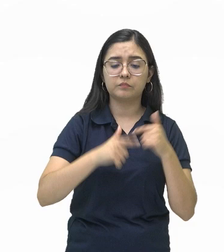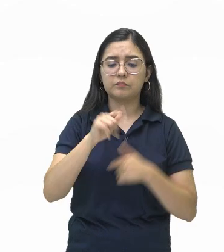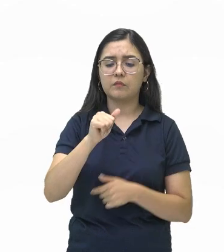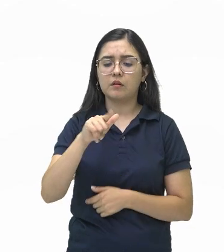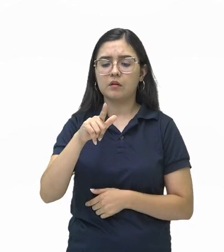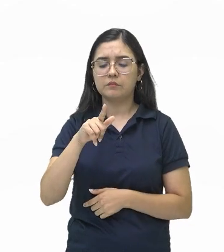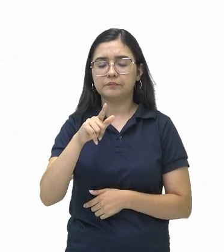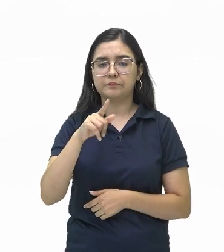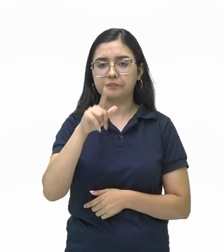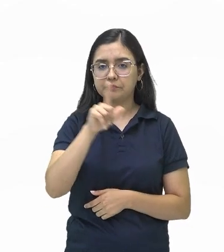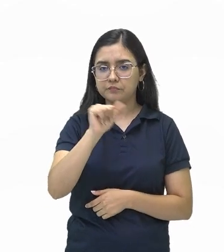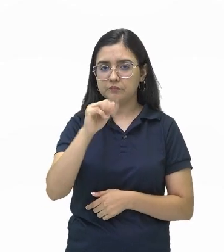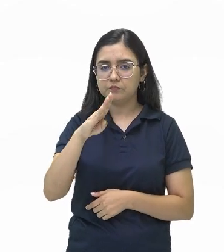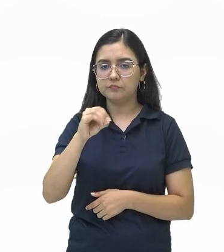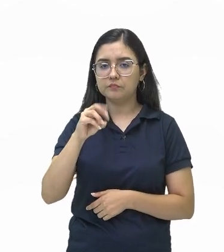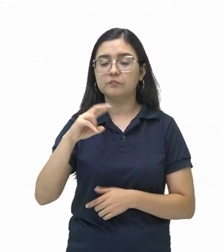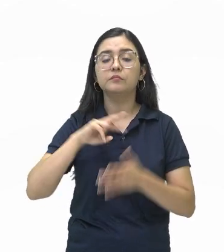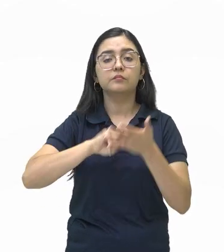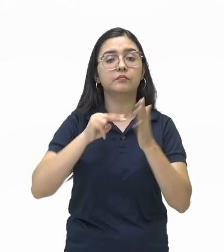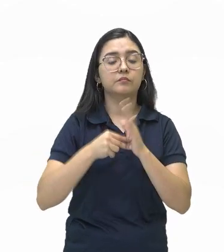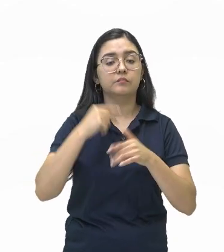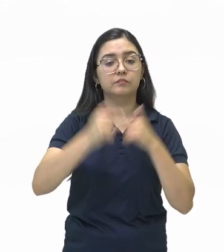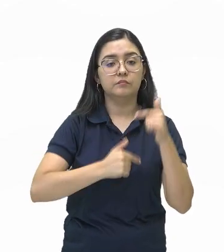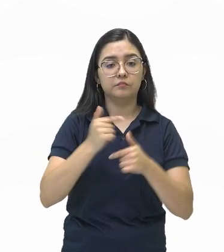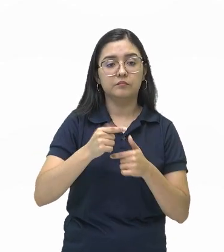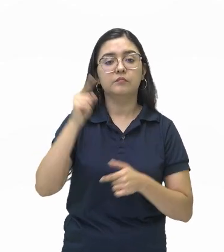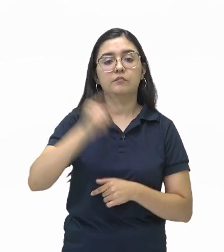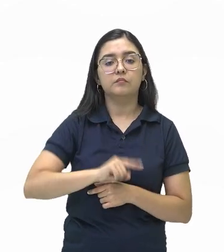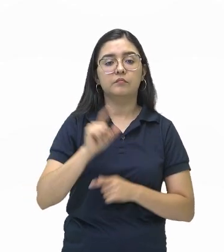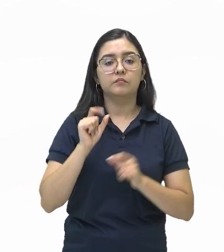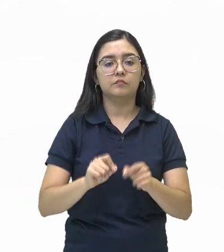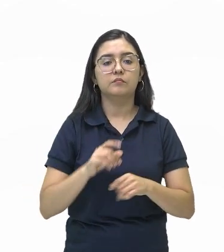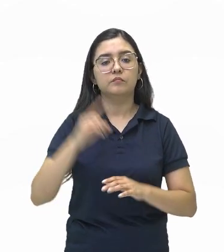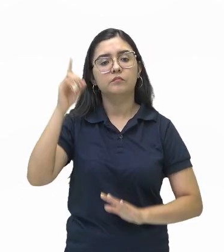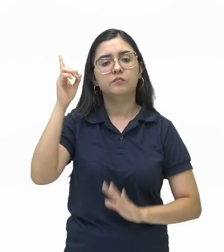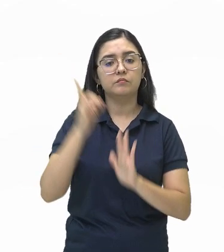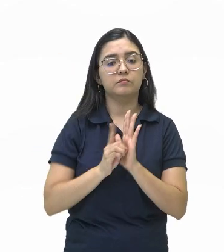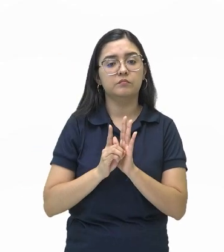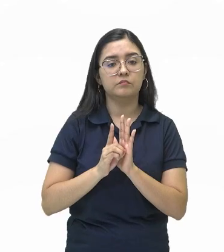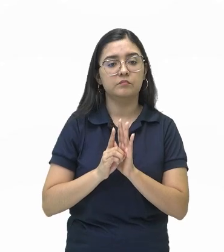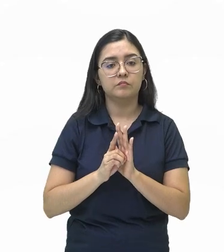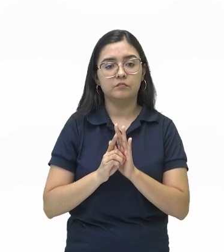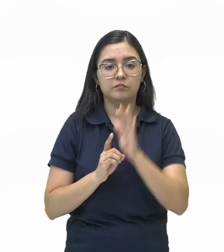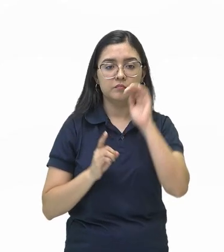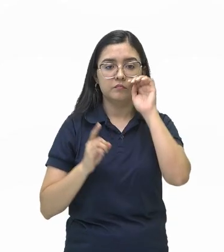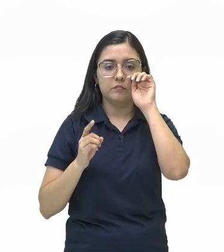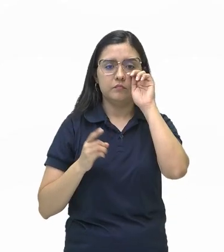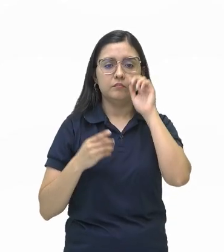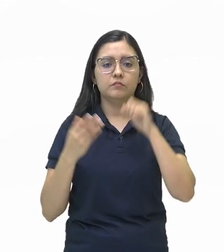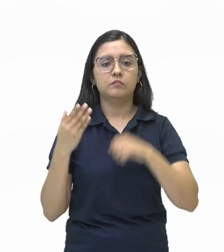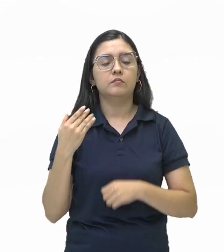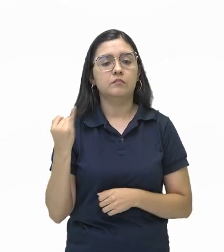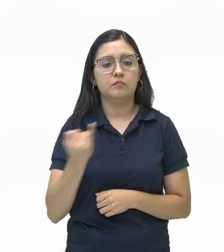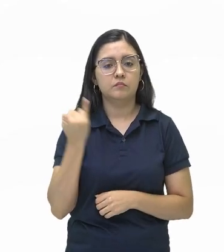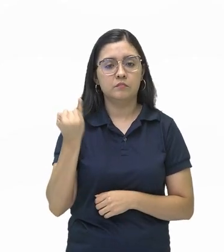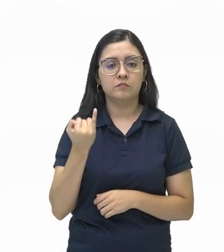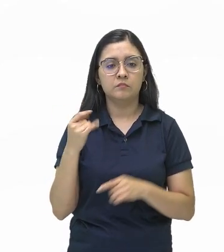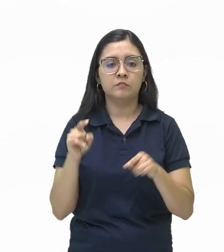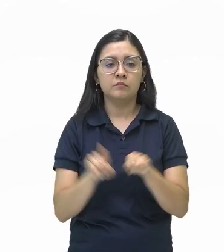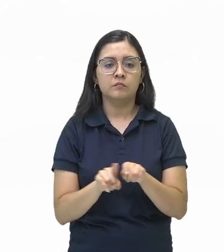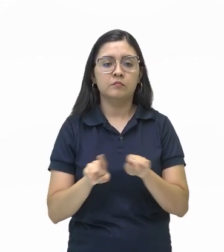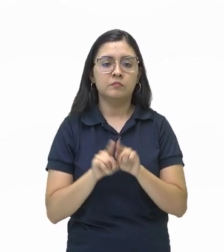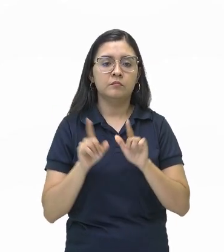né? Então, o labor, o trabalho, ele é considerado como um direito fundamental